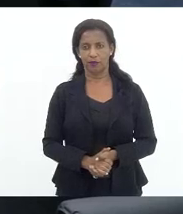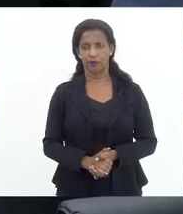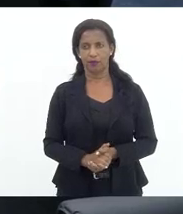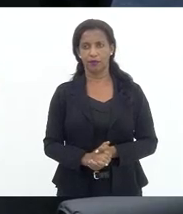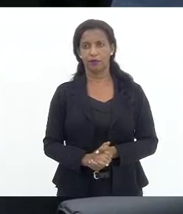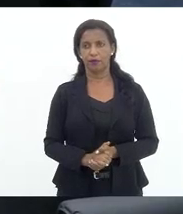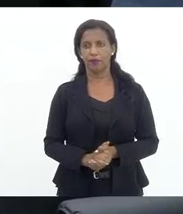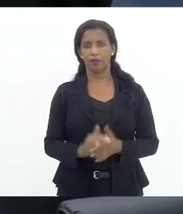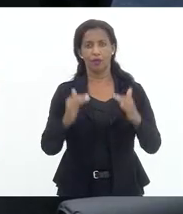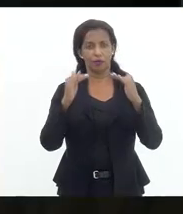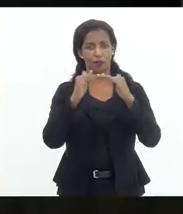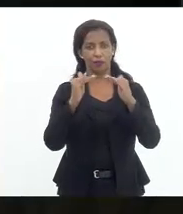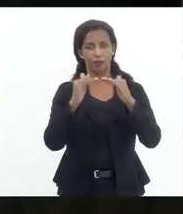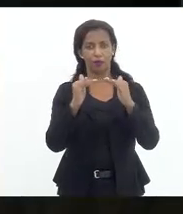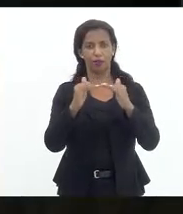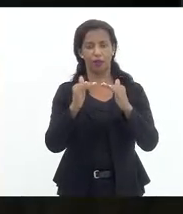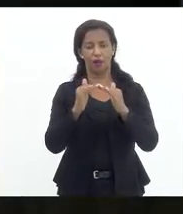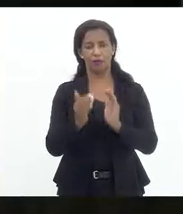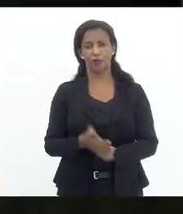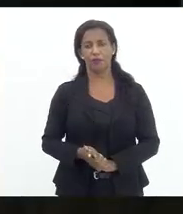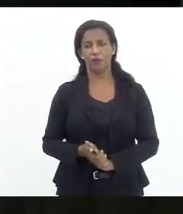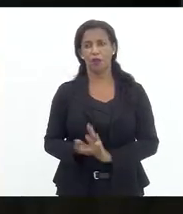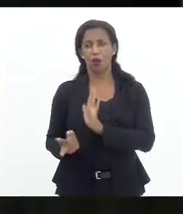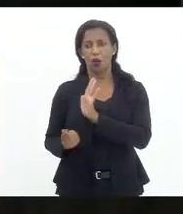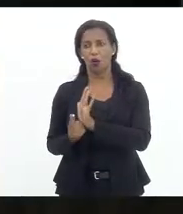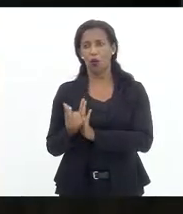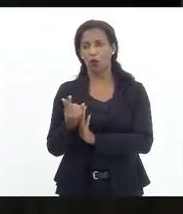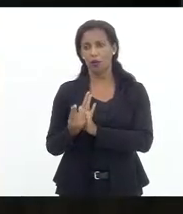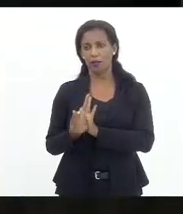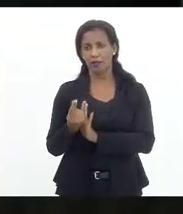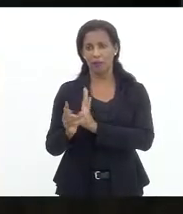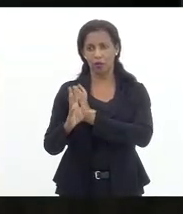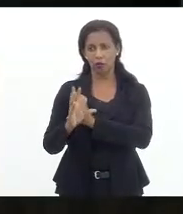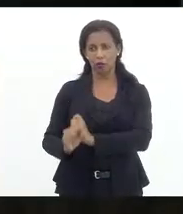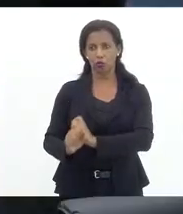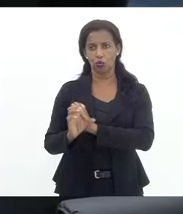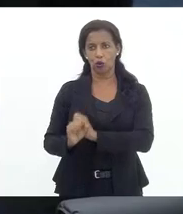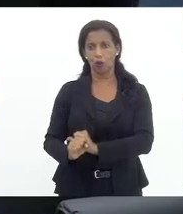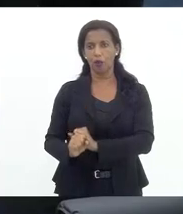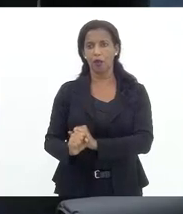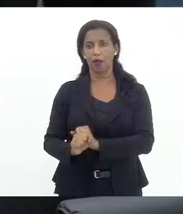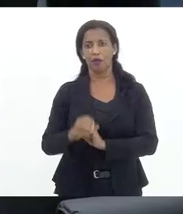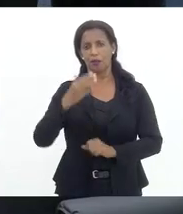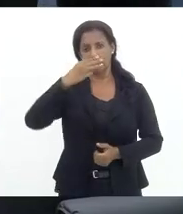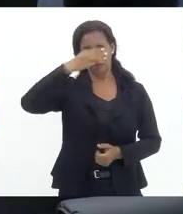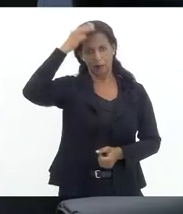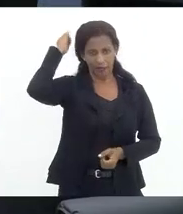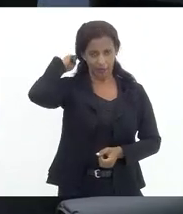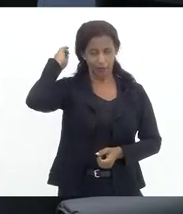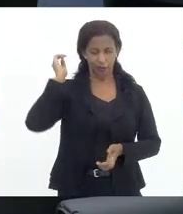Ok. Pela Comissão de Orçamento, deputado Márcio Pacheco.